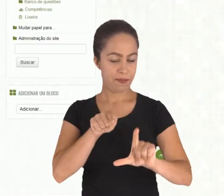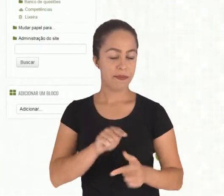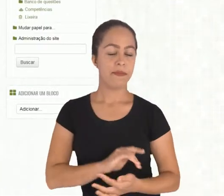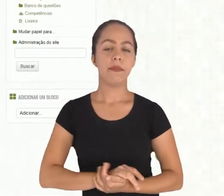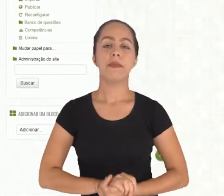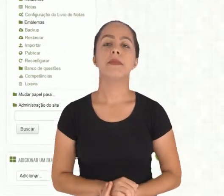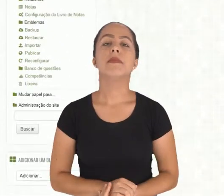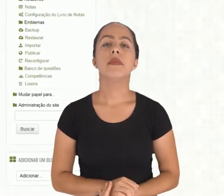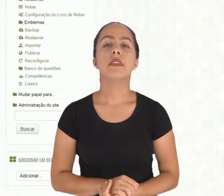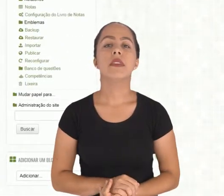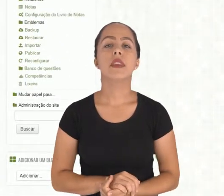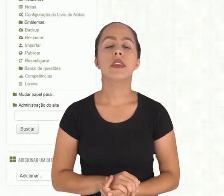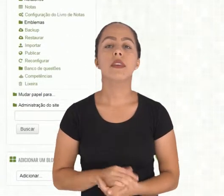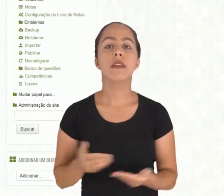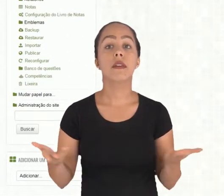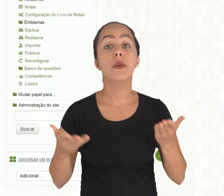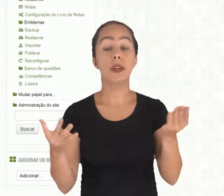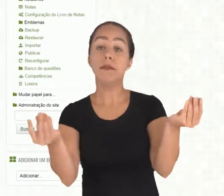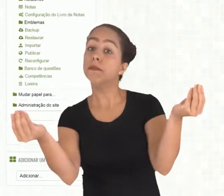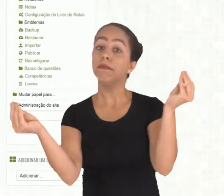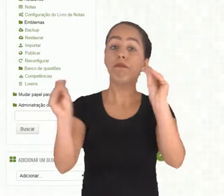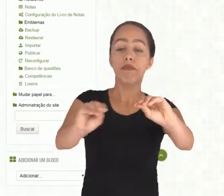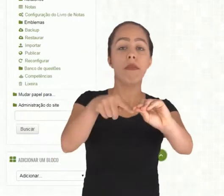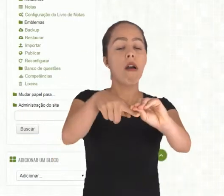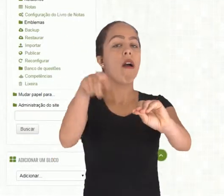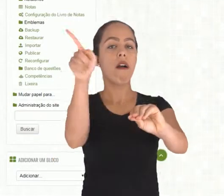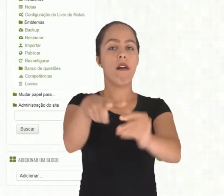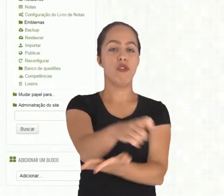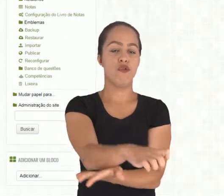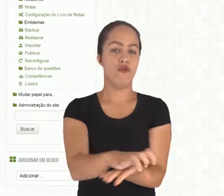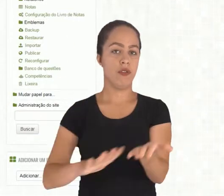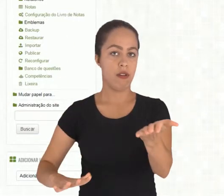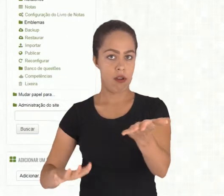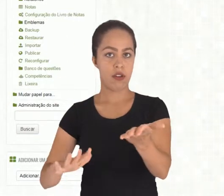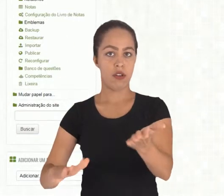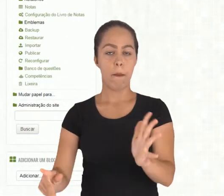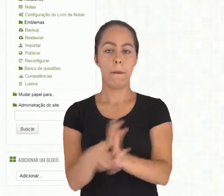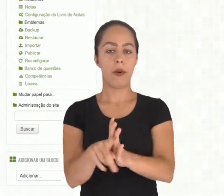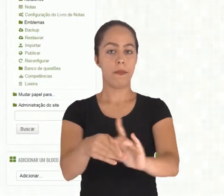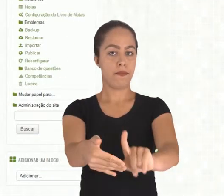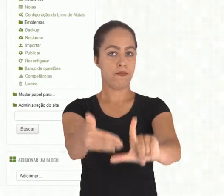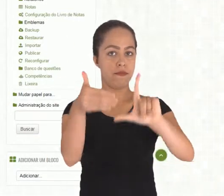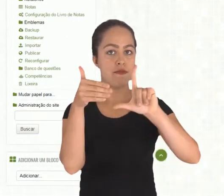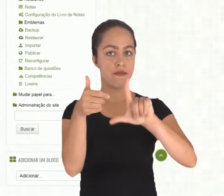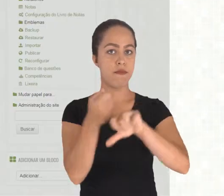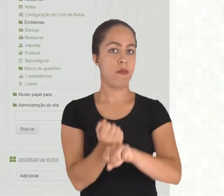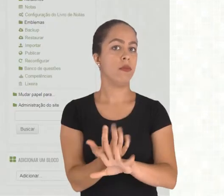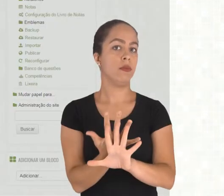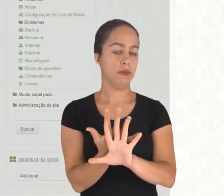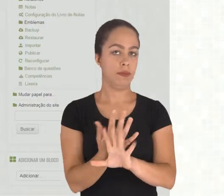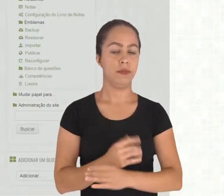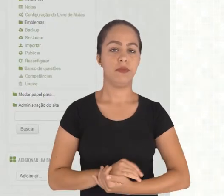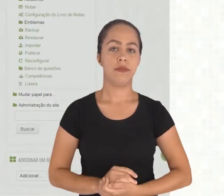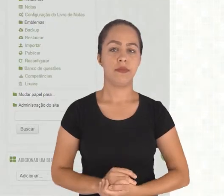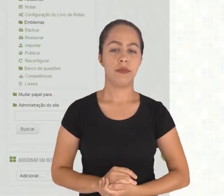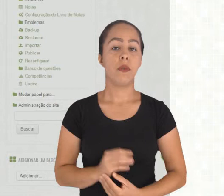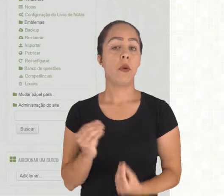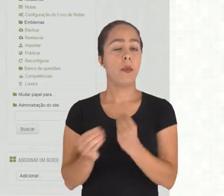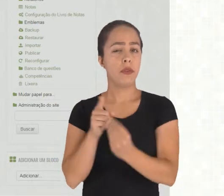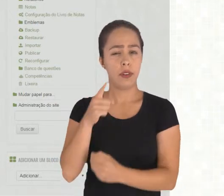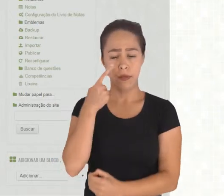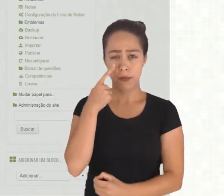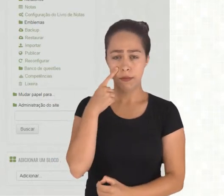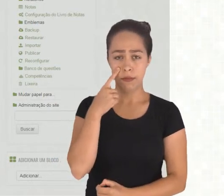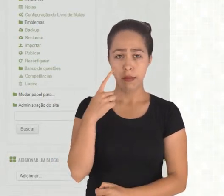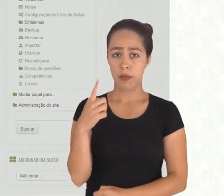aqui um a inserção de uma atividade humana dessa de webconferência para você poder ver